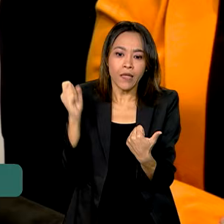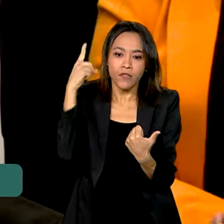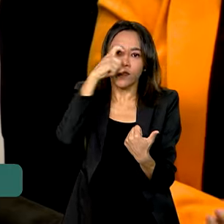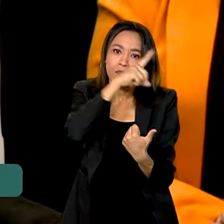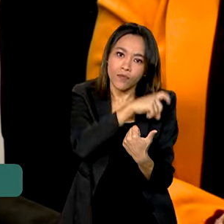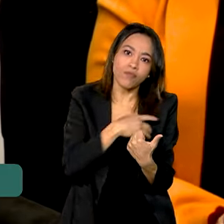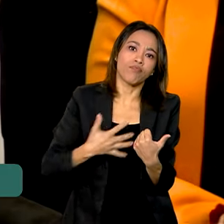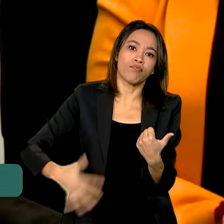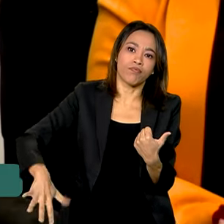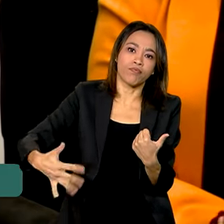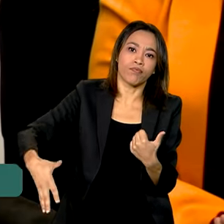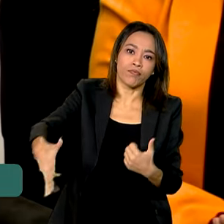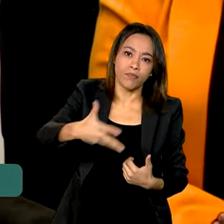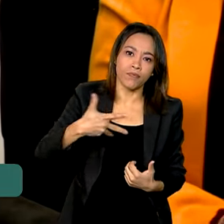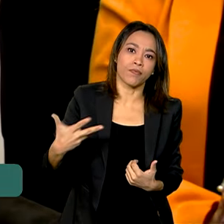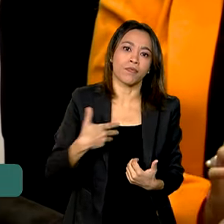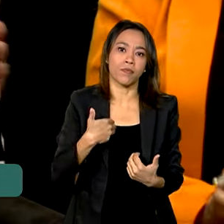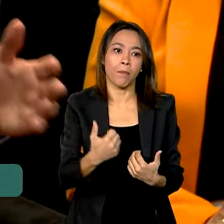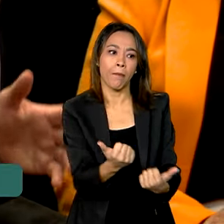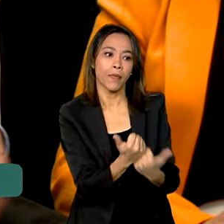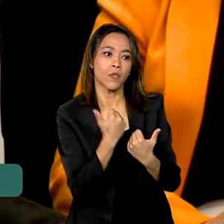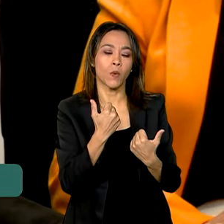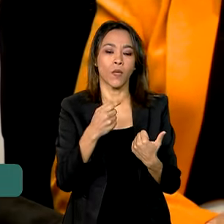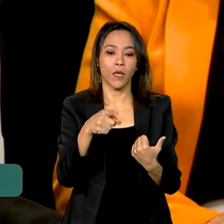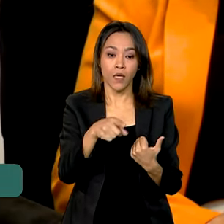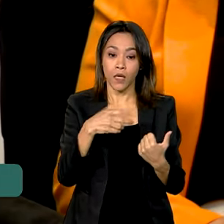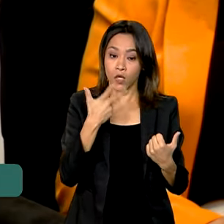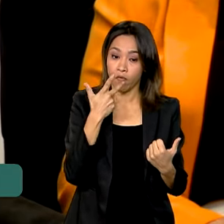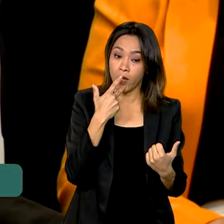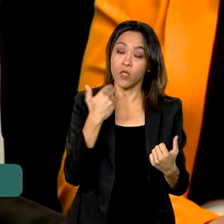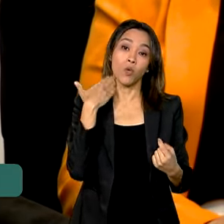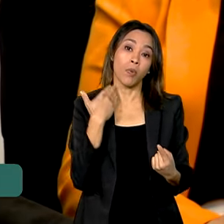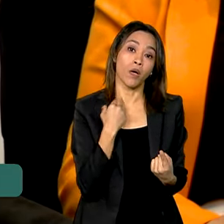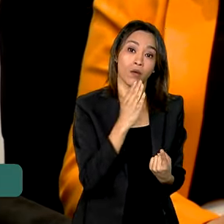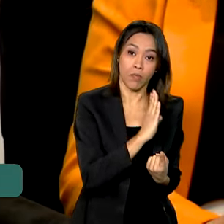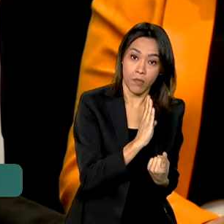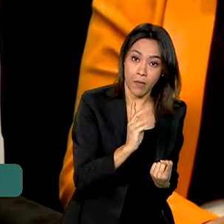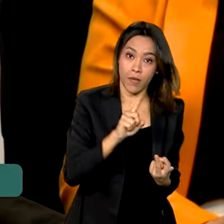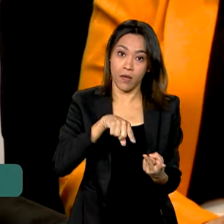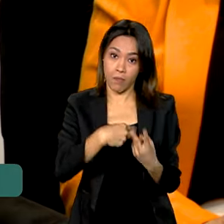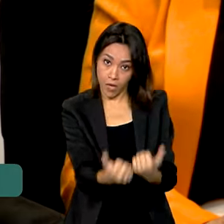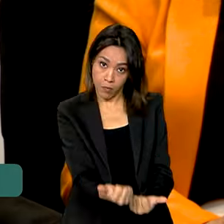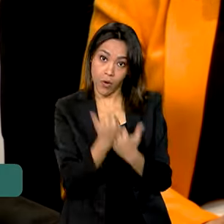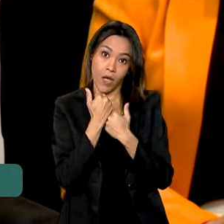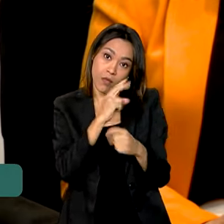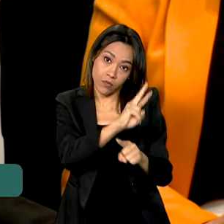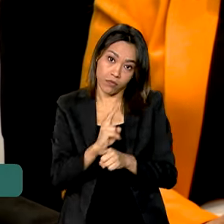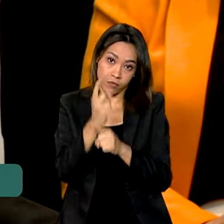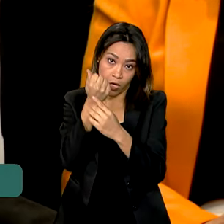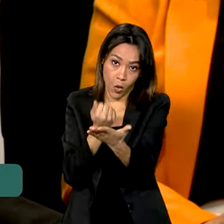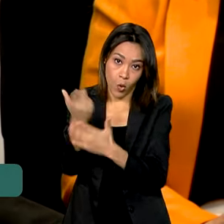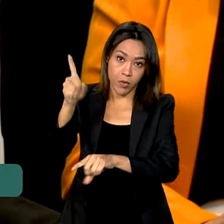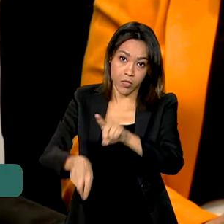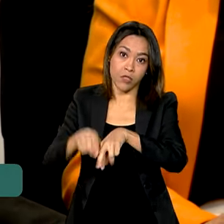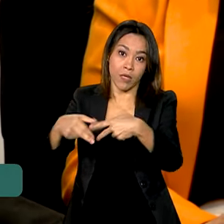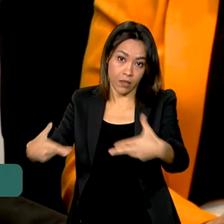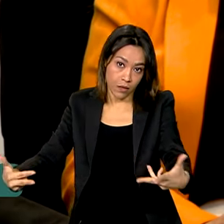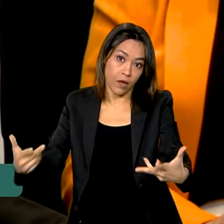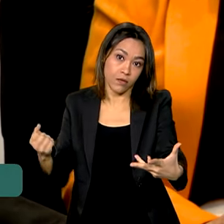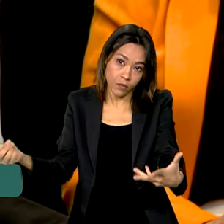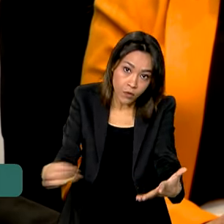campo. Eu estou falando do BNDES, estou falando do Banco do Brasil, estou falando de Caixa, estou falando do Banco do Nordeste, estou falando dos bancos